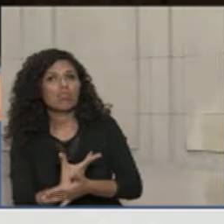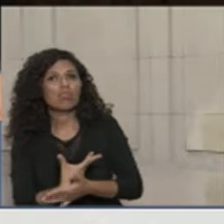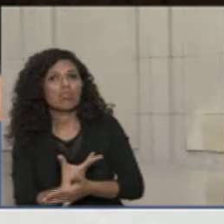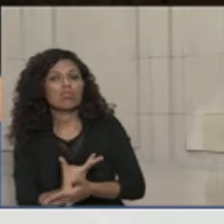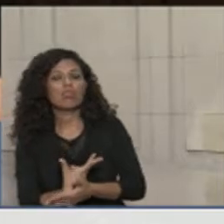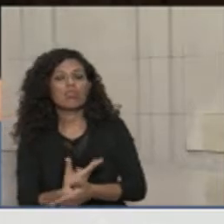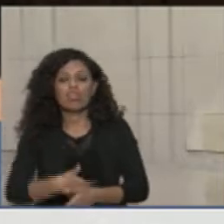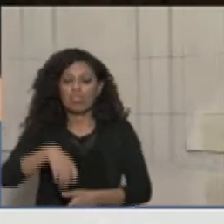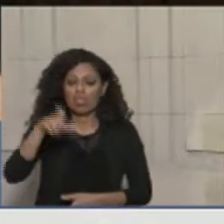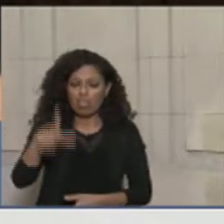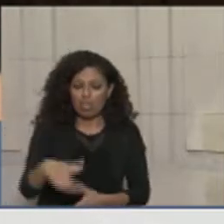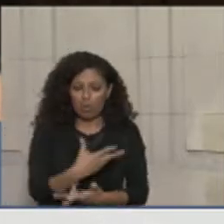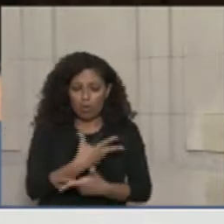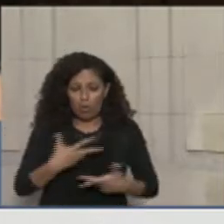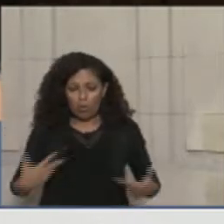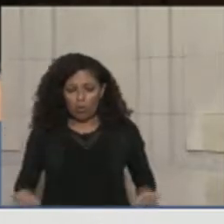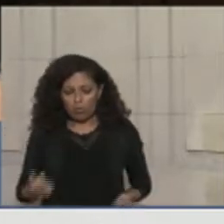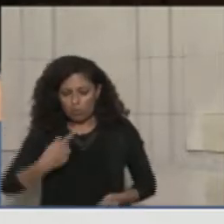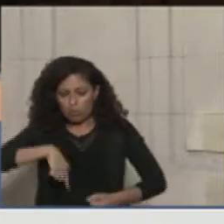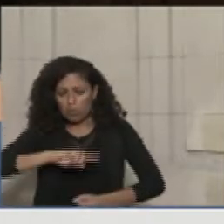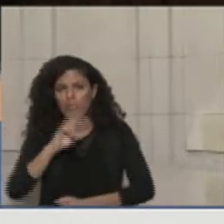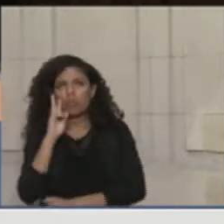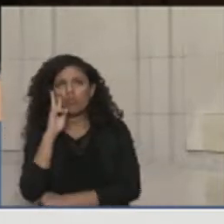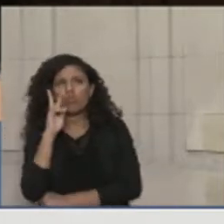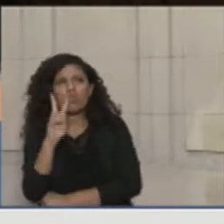algo que nós consideramos